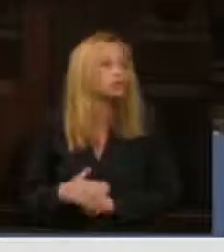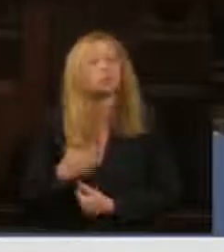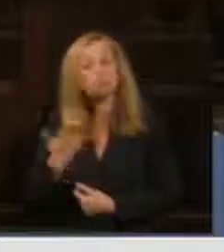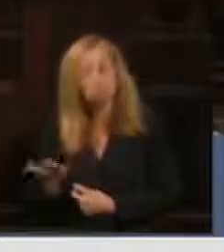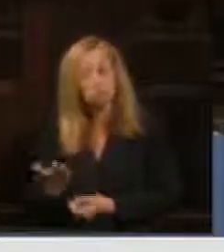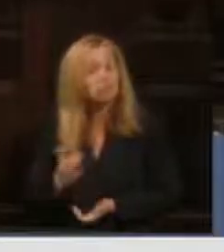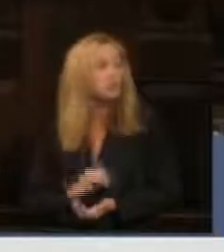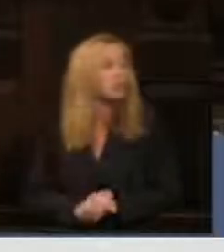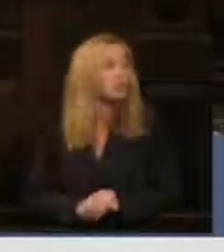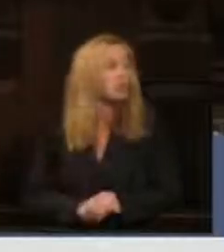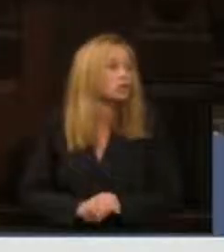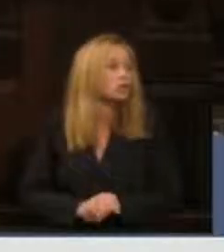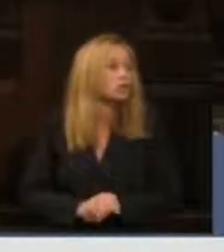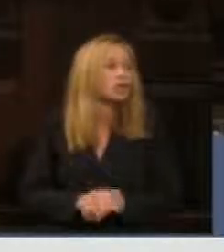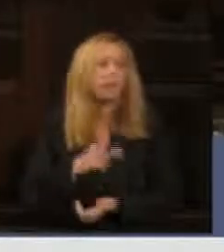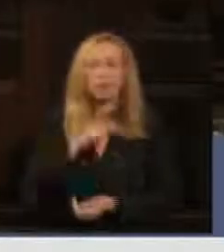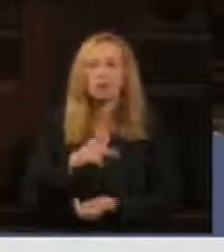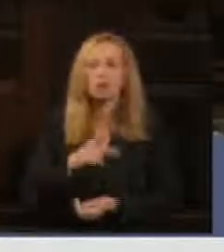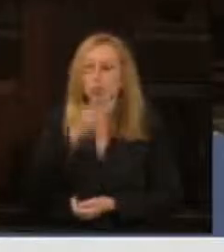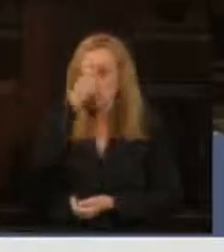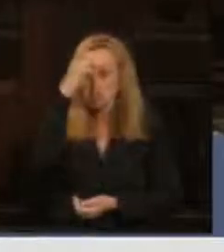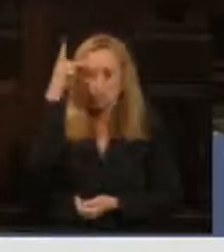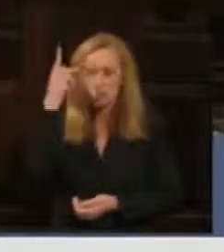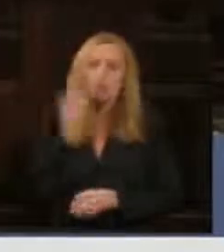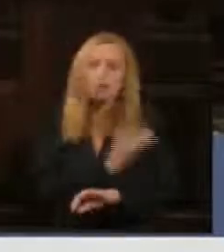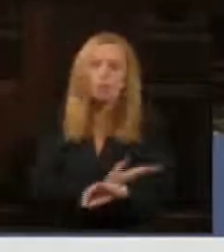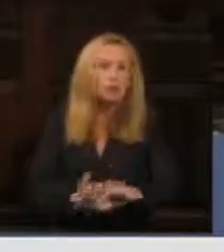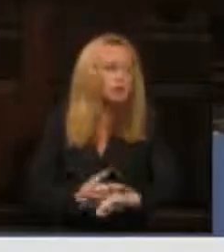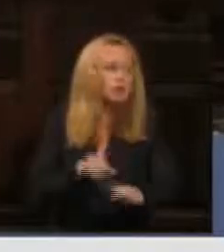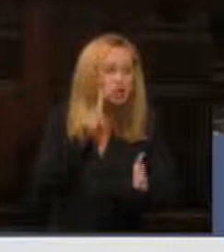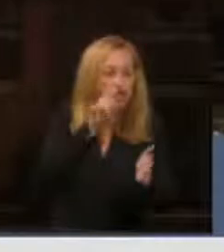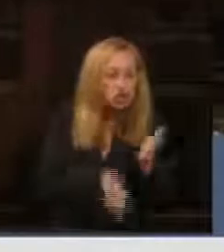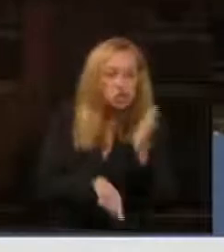isso, a da população branca reduziu